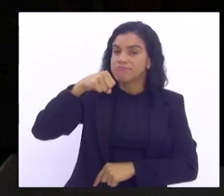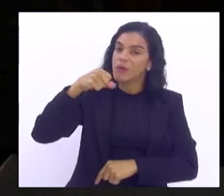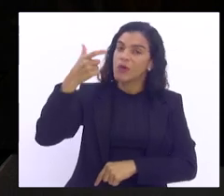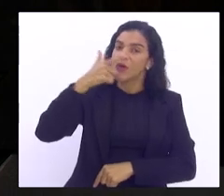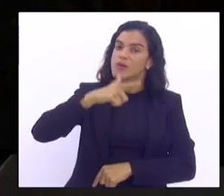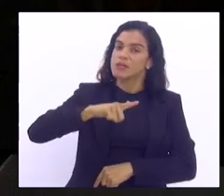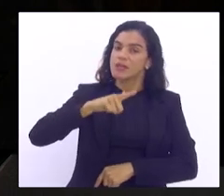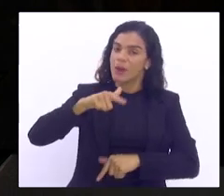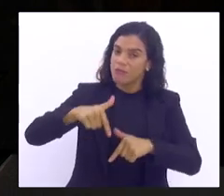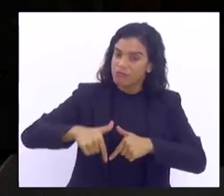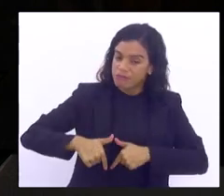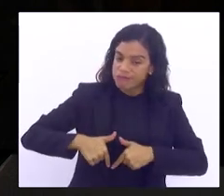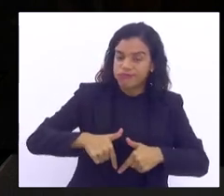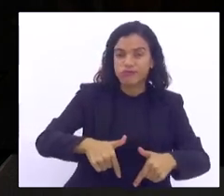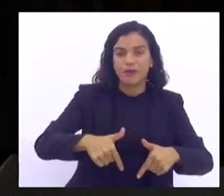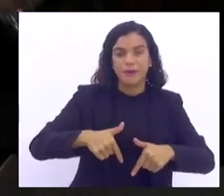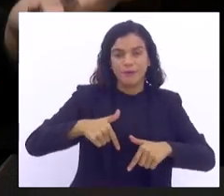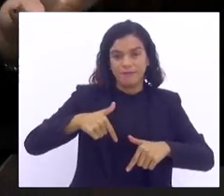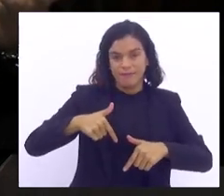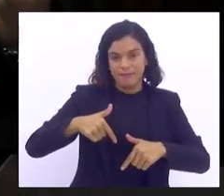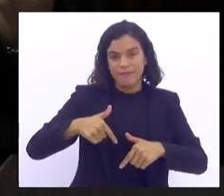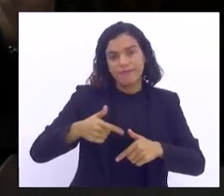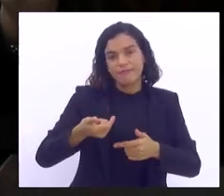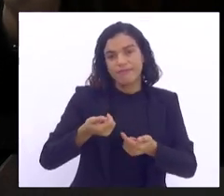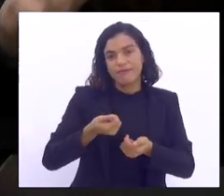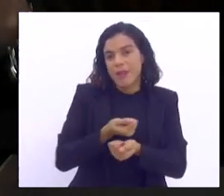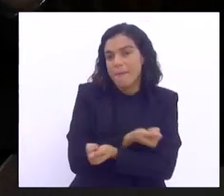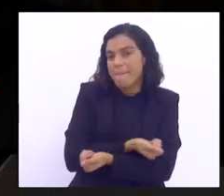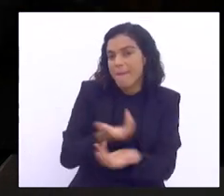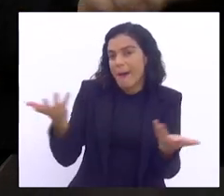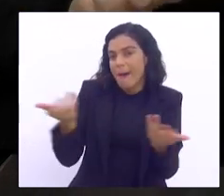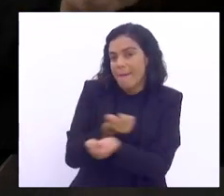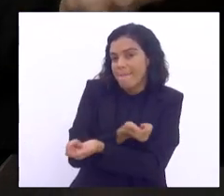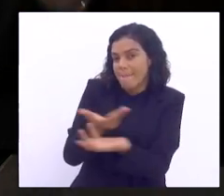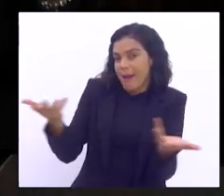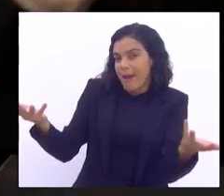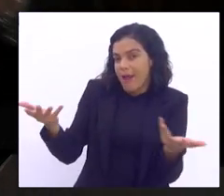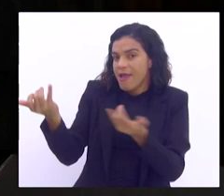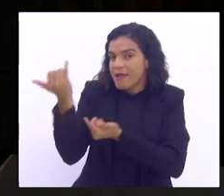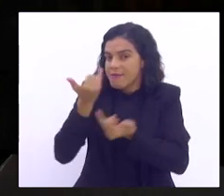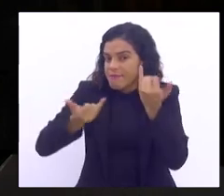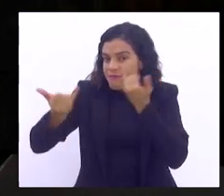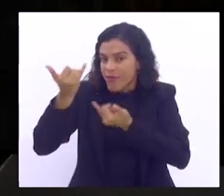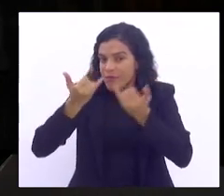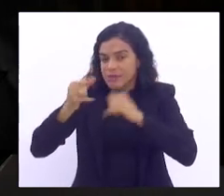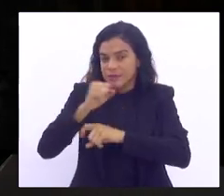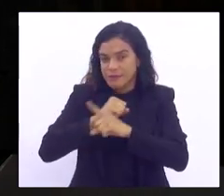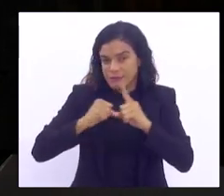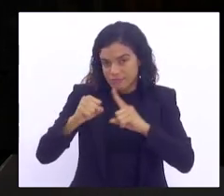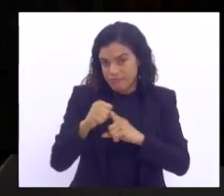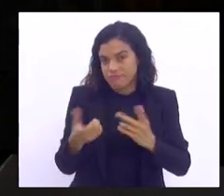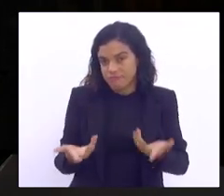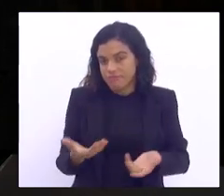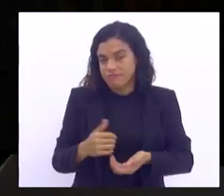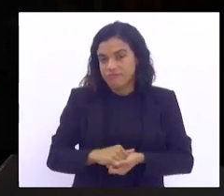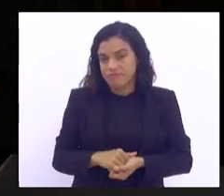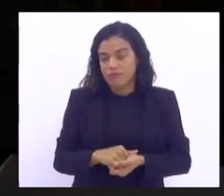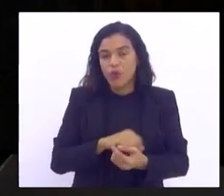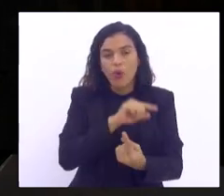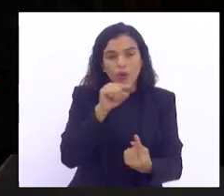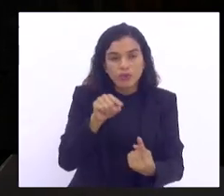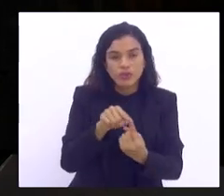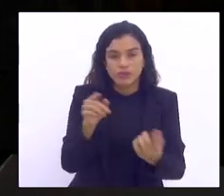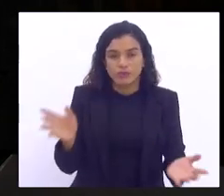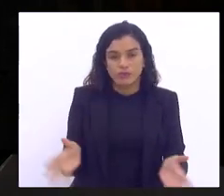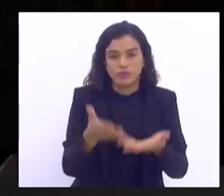dessas sementes, plantar lá fora muitas outras, que eu tenho certeza que serão perpetuadas em prol da